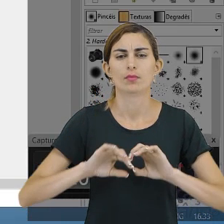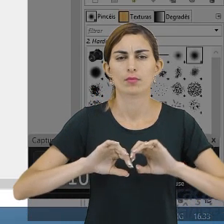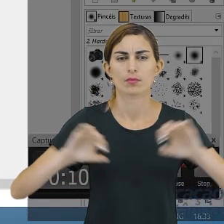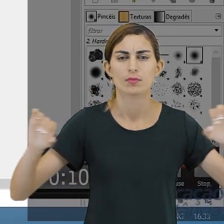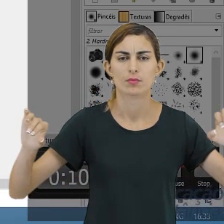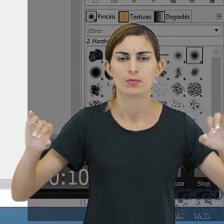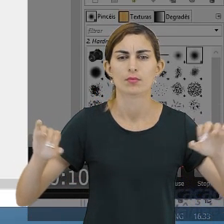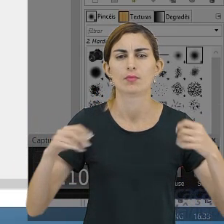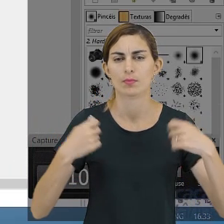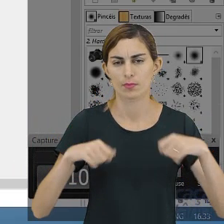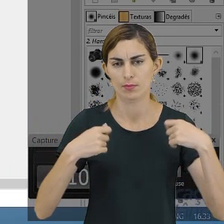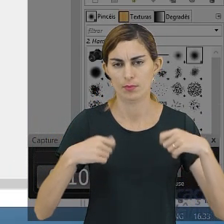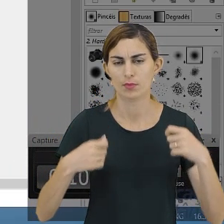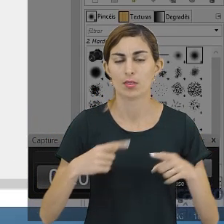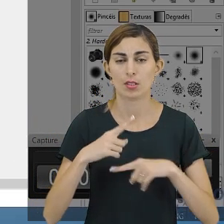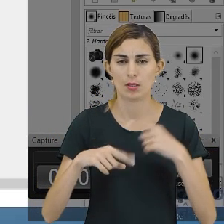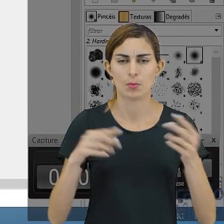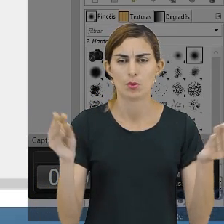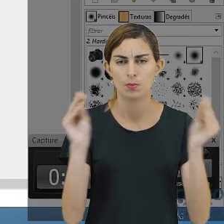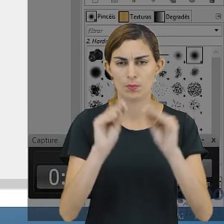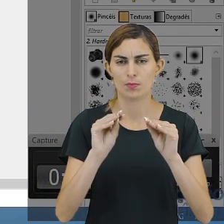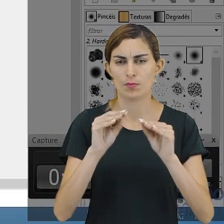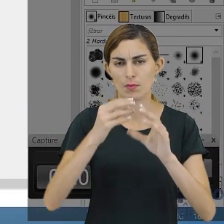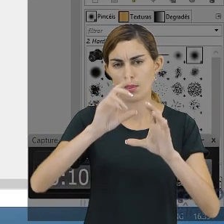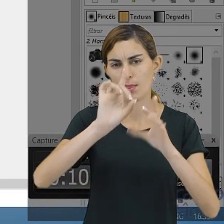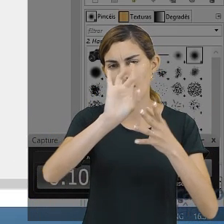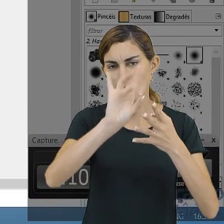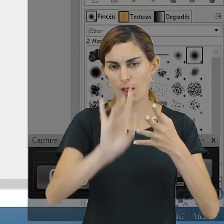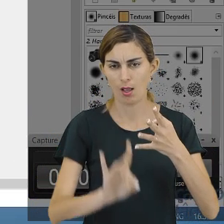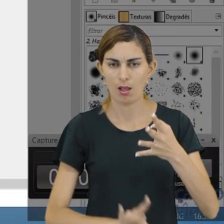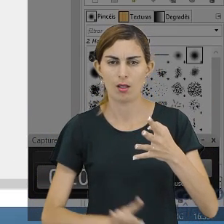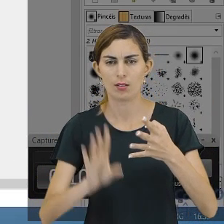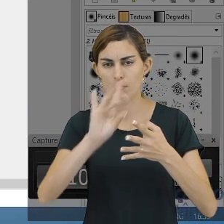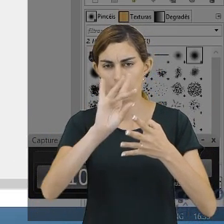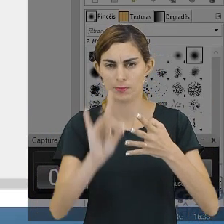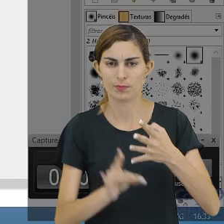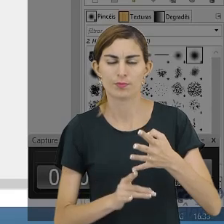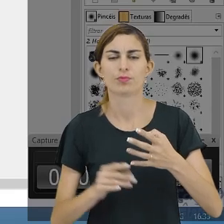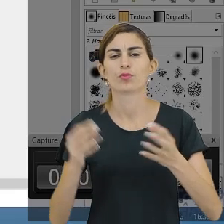gradiente ou algum detalhe aqui relacionado a esse